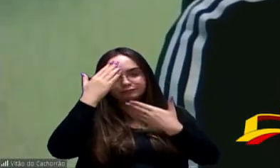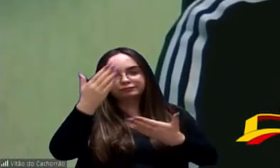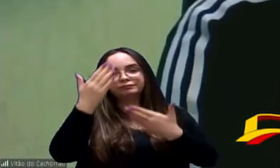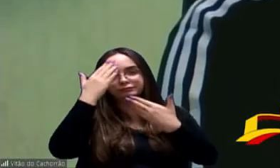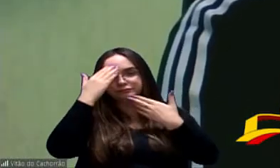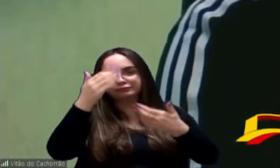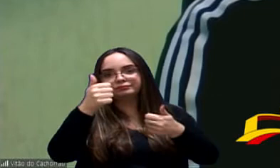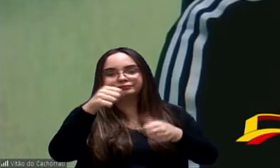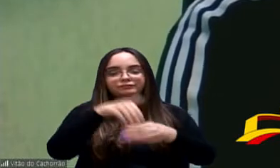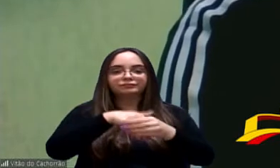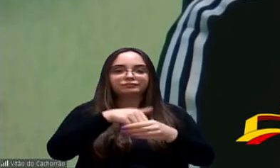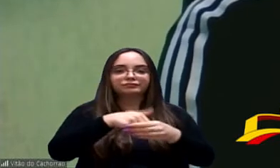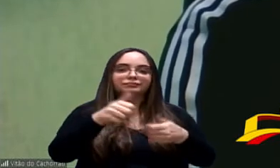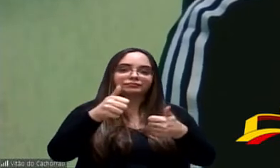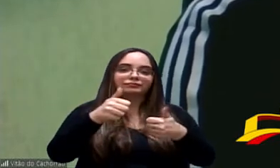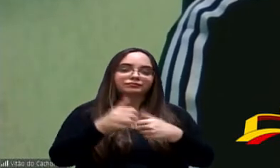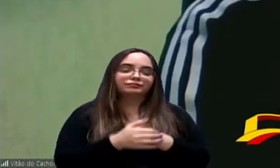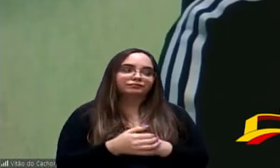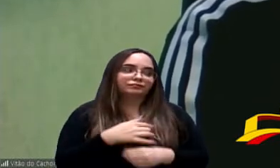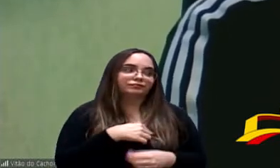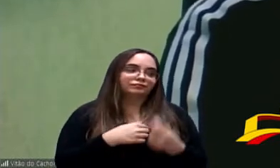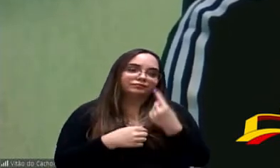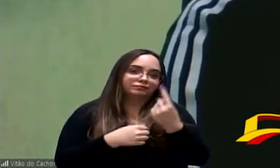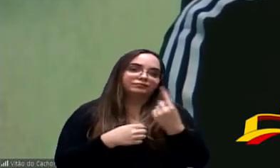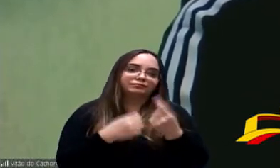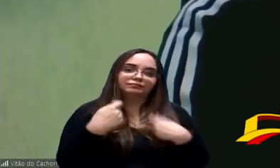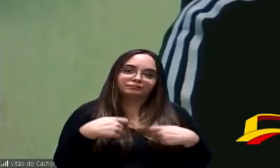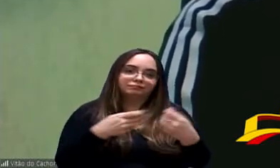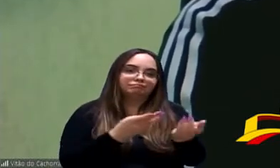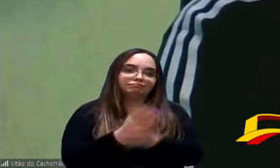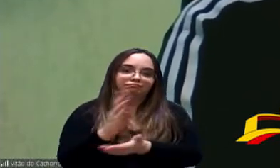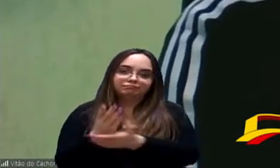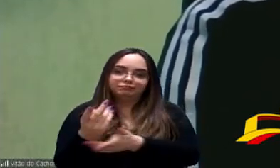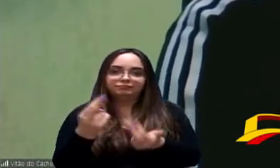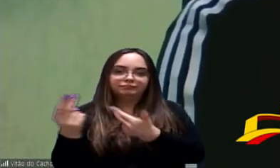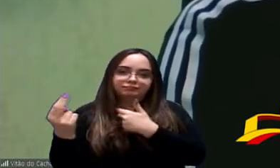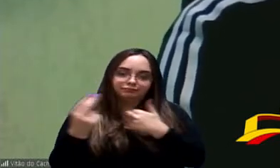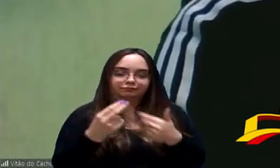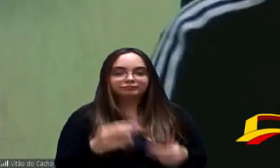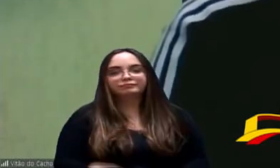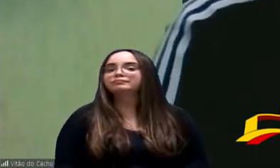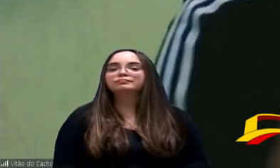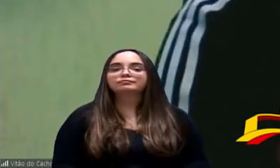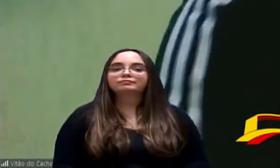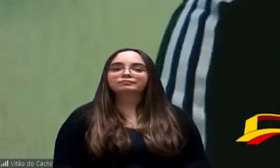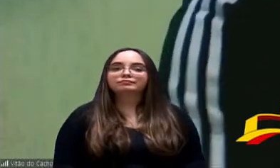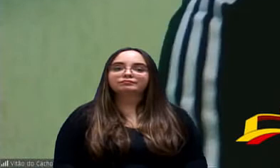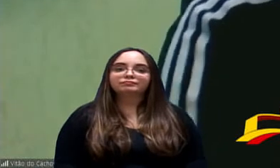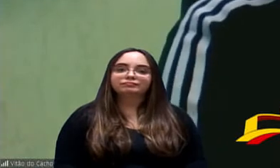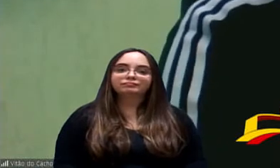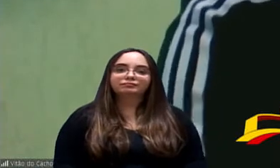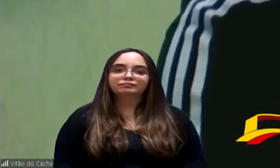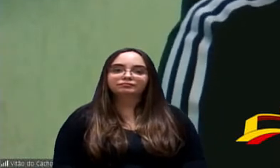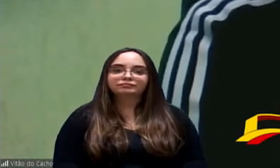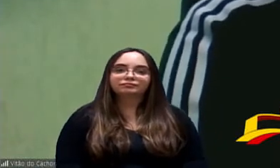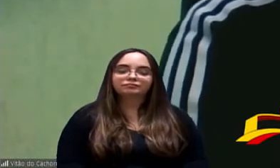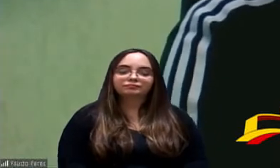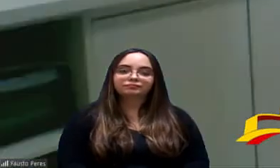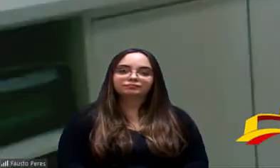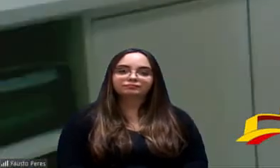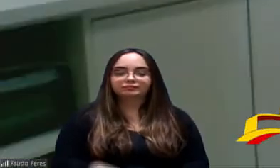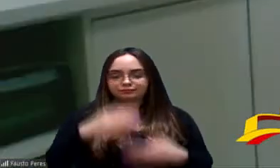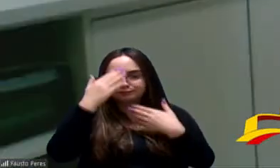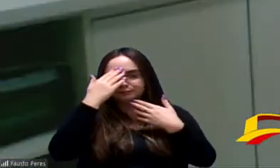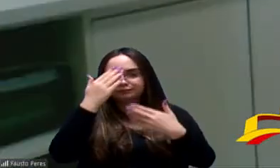ajuda, pelo voto. A gente aqui sozinho não é nada, precisa da aprovação dos colegas e você sempre aprovando pelo povo. Obrigado,